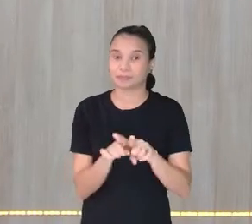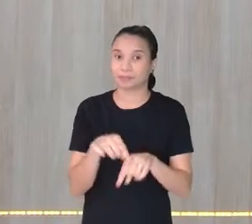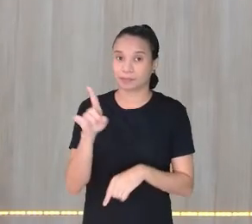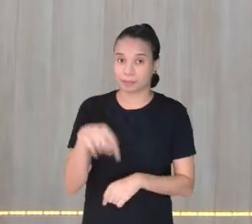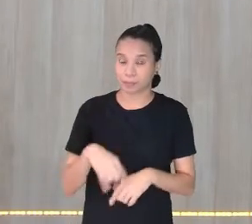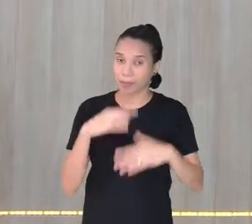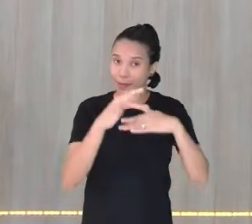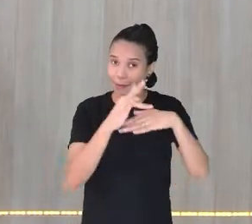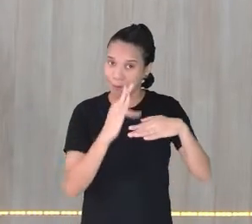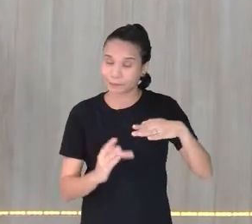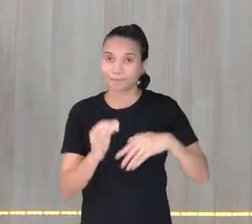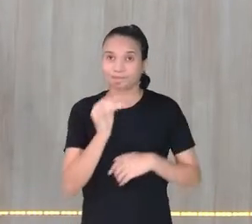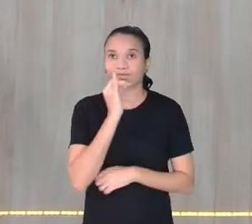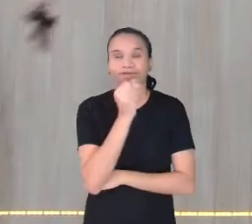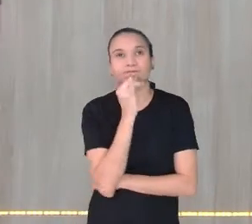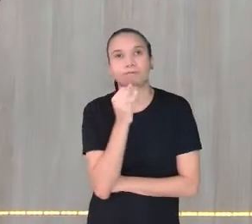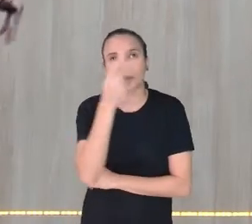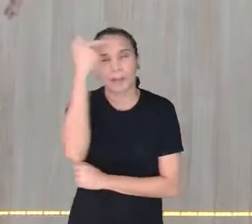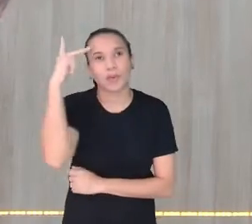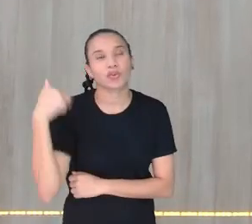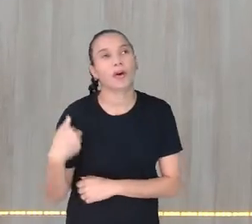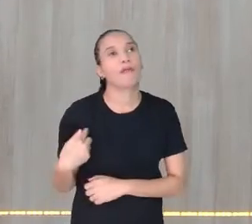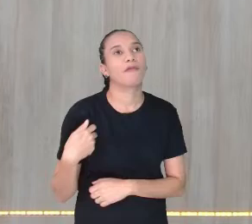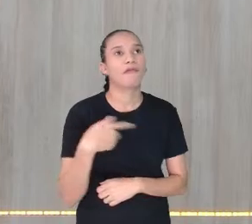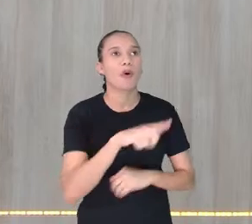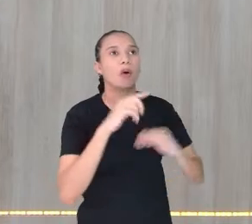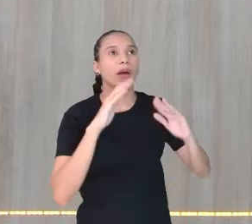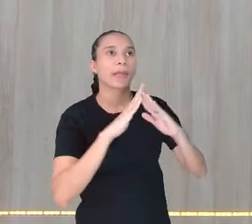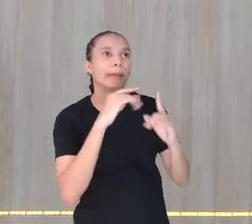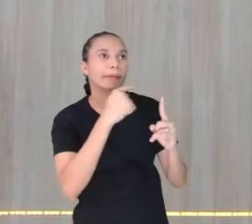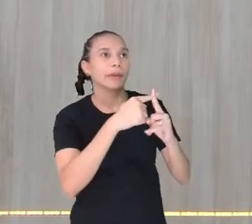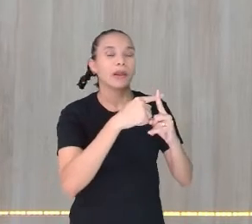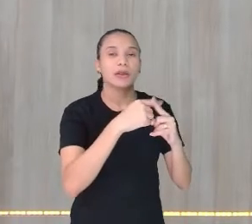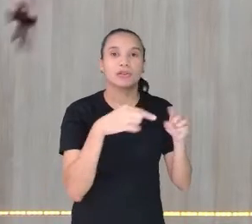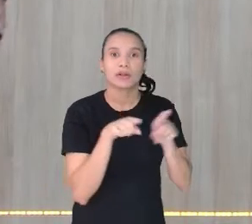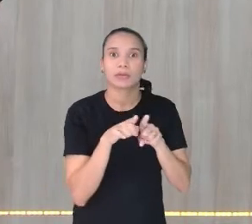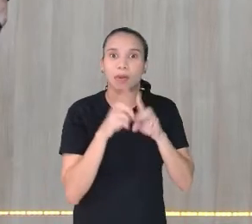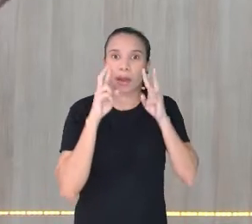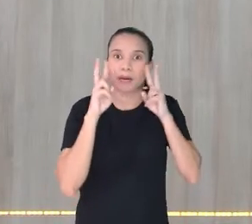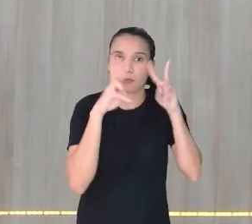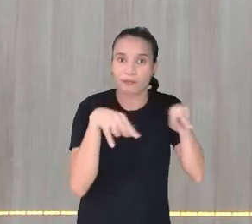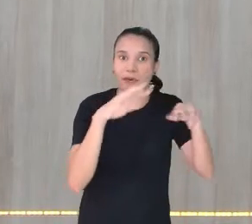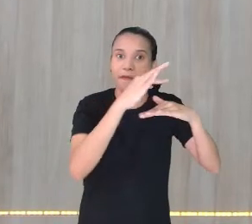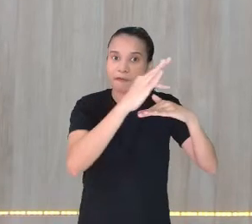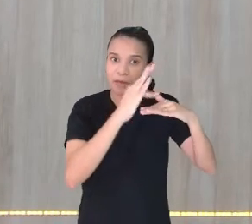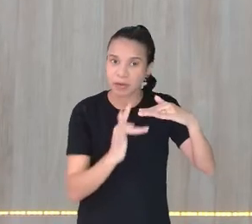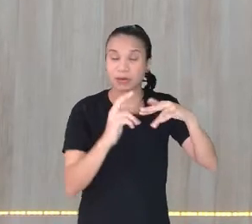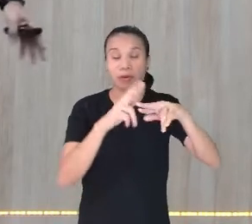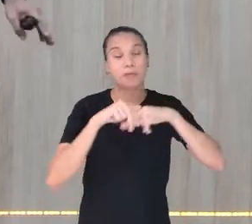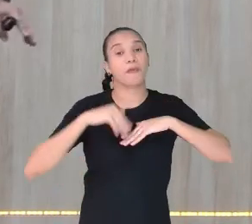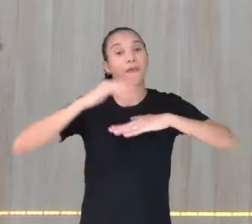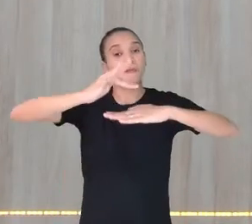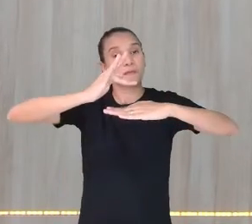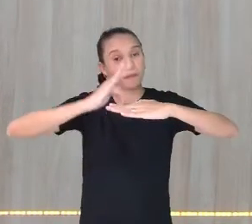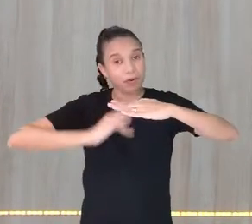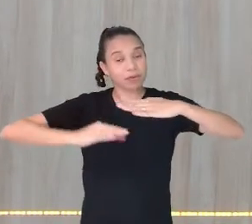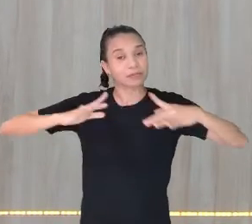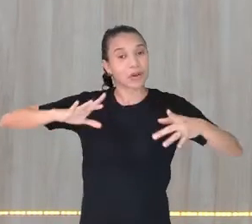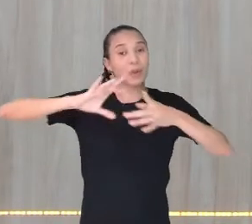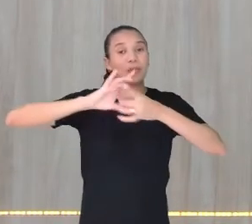você for para a igreja também, você vai ver aí a representação de fração. Então, fração